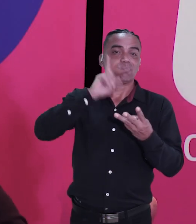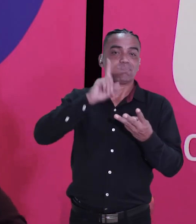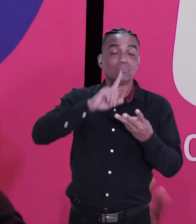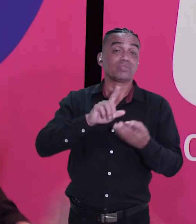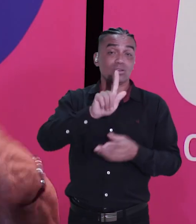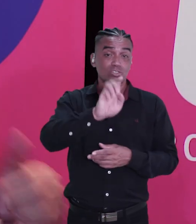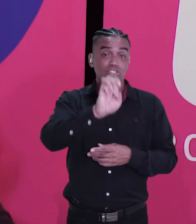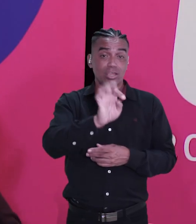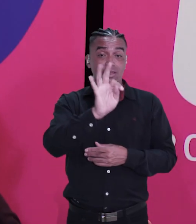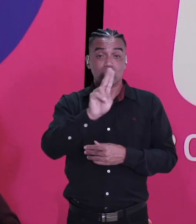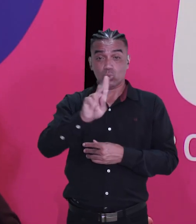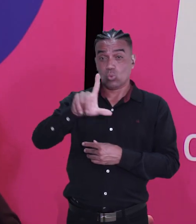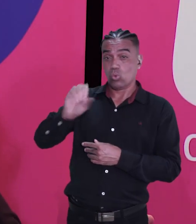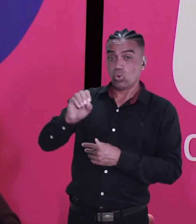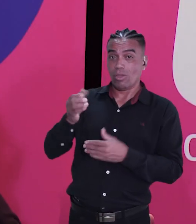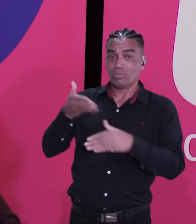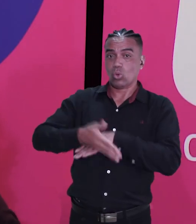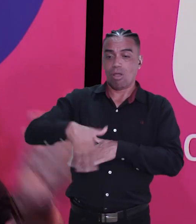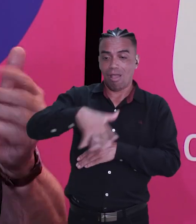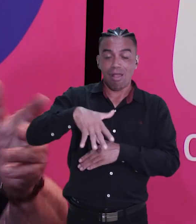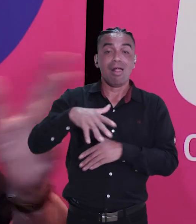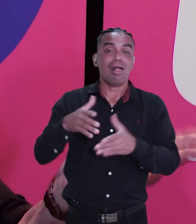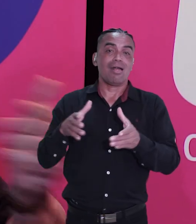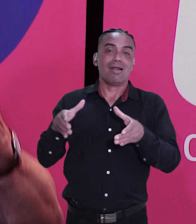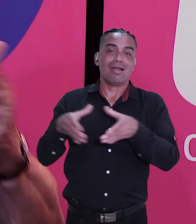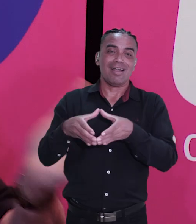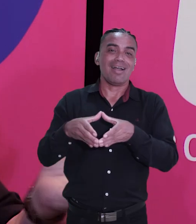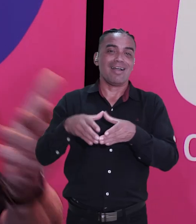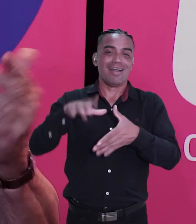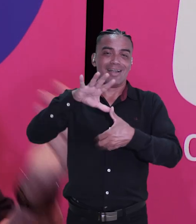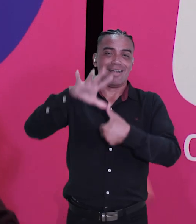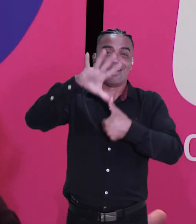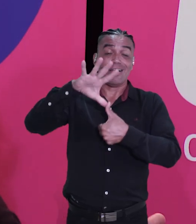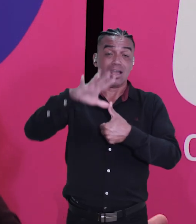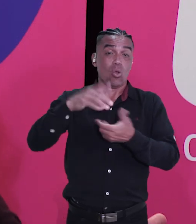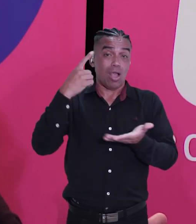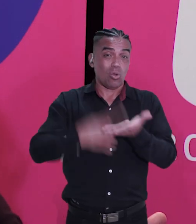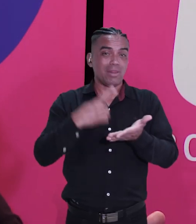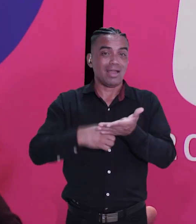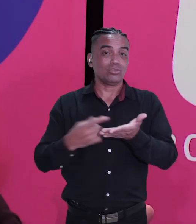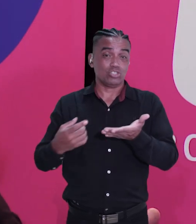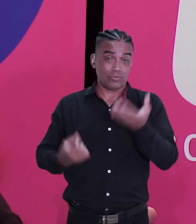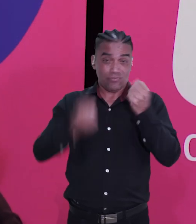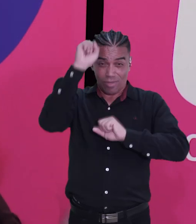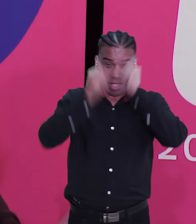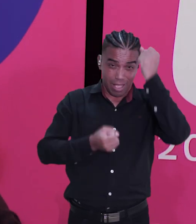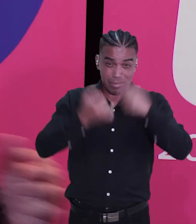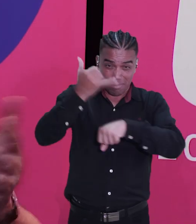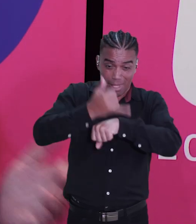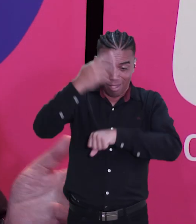guerra. Aí o Getúlio se passou para o lado dos americanos. Os americanos fizeram, então, o acordo de botar a siderúrgica aqui, né? Então,